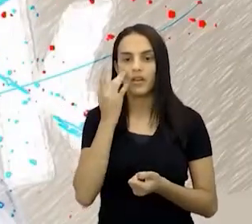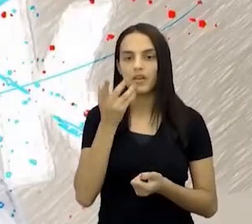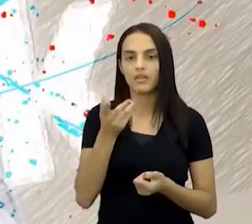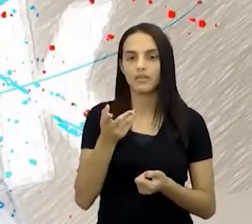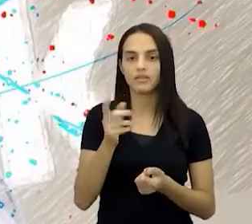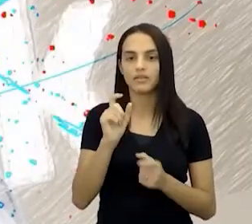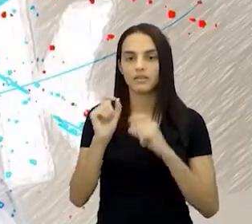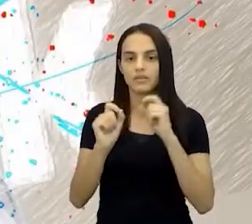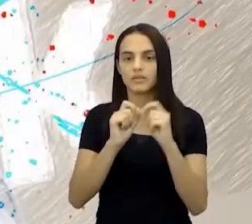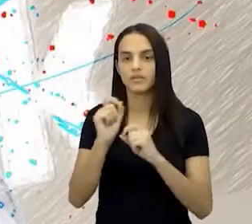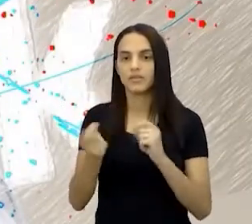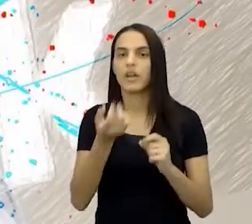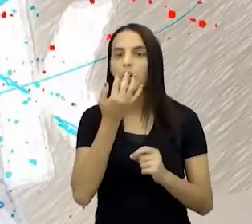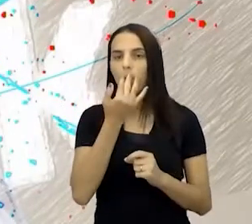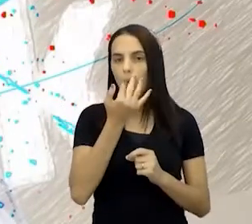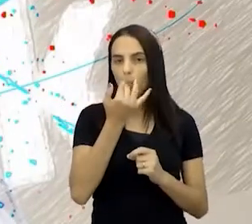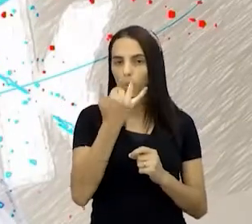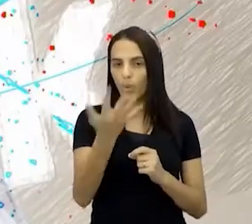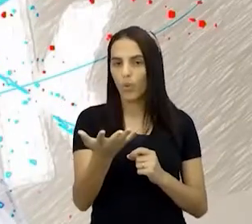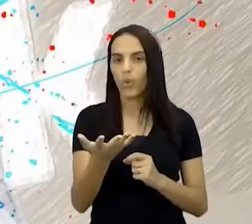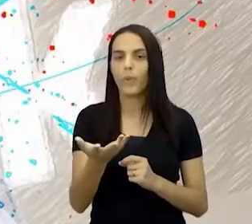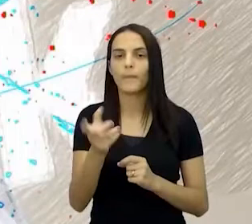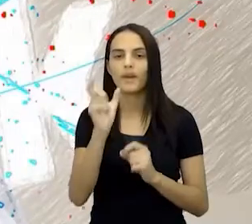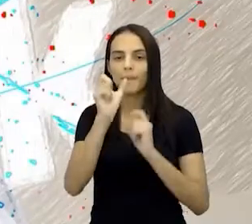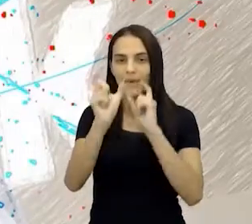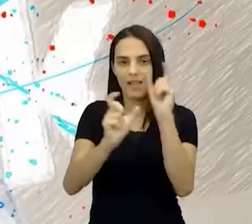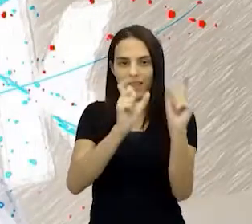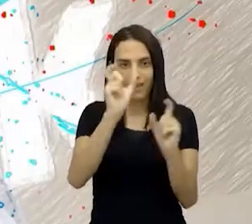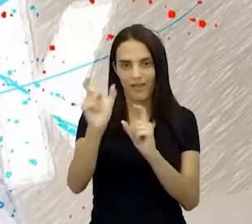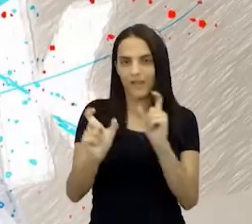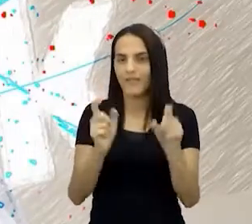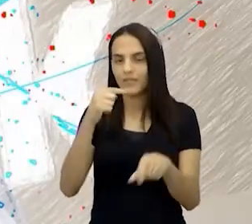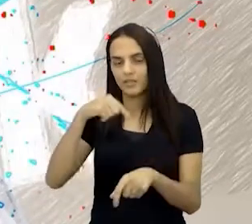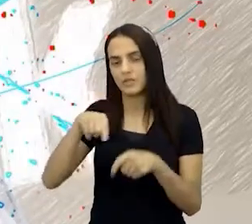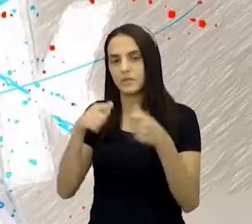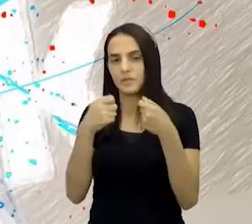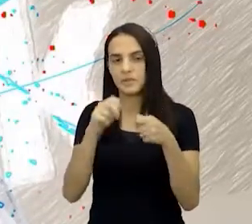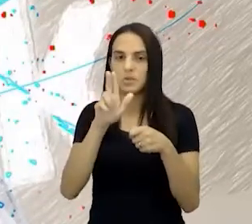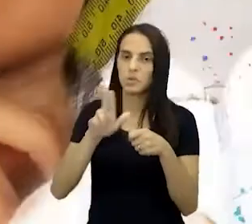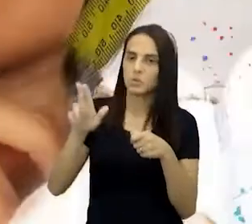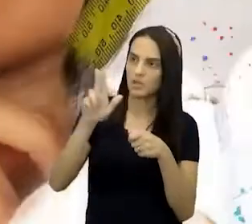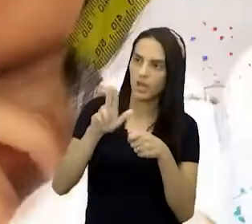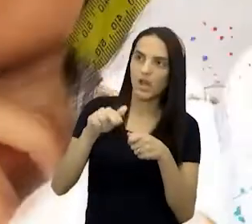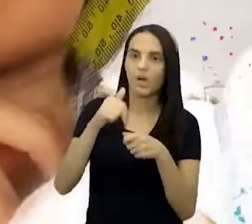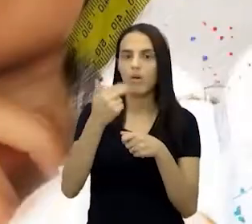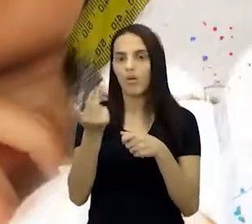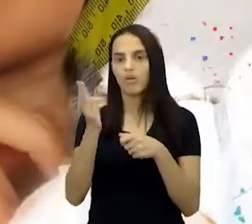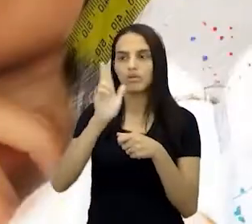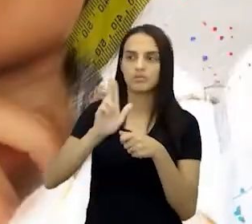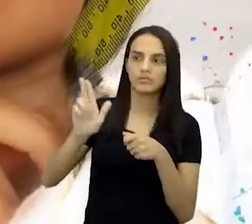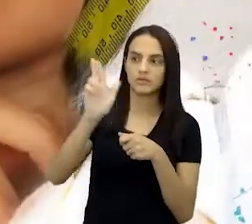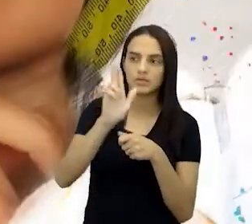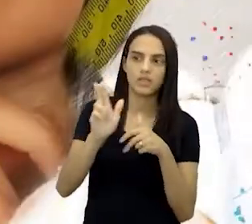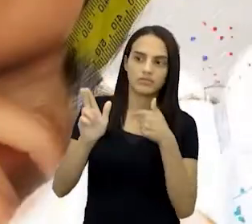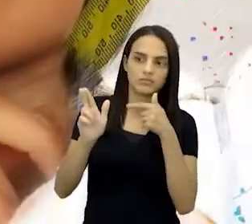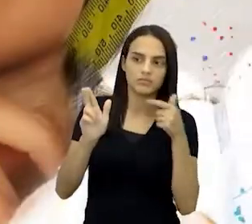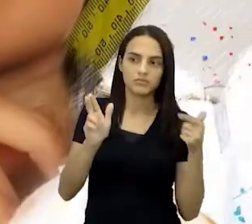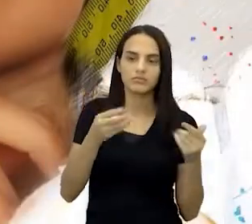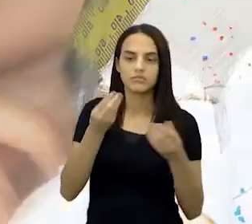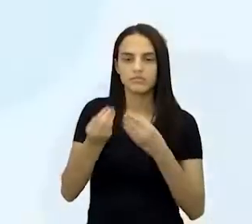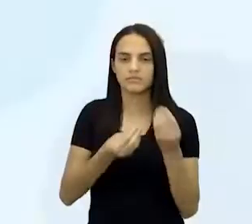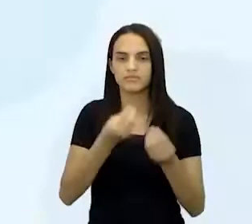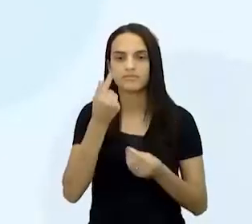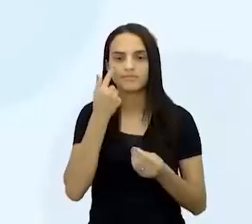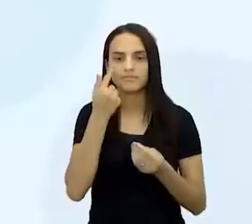de cores, formas, palavras que a gente deve usar ou não usar. Muito bem, Pro. Olha só, gente, na nossa